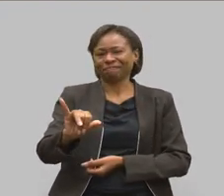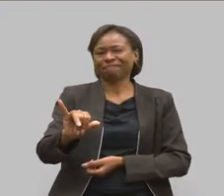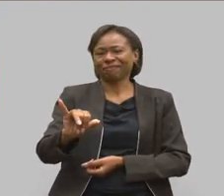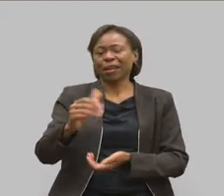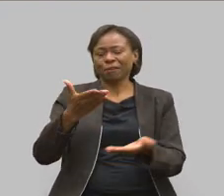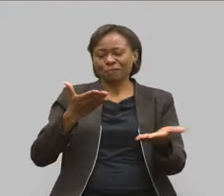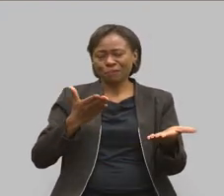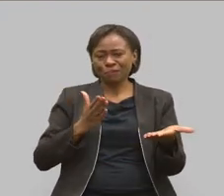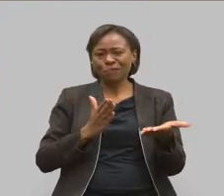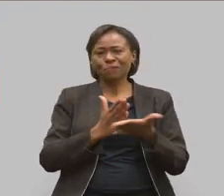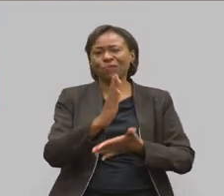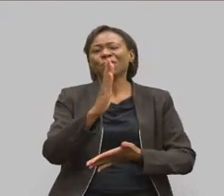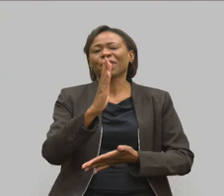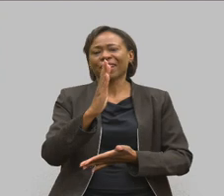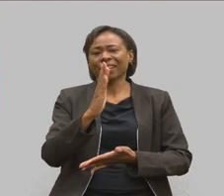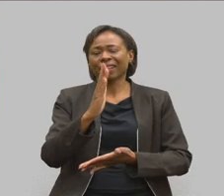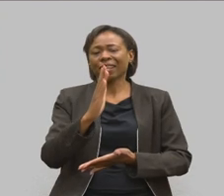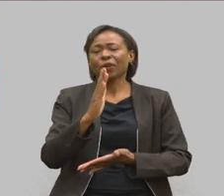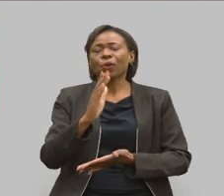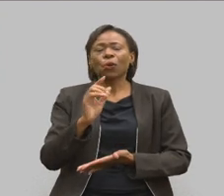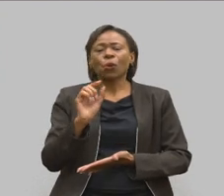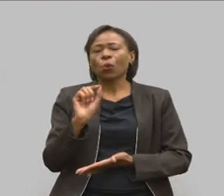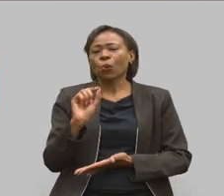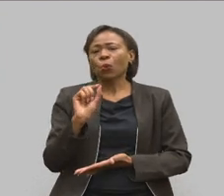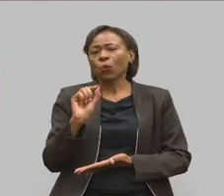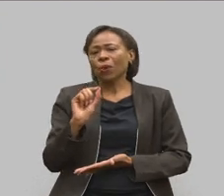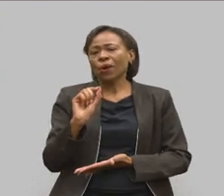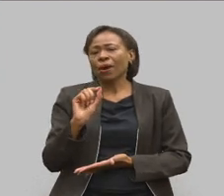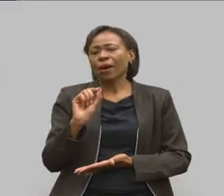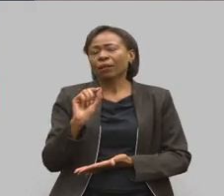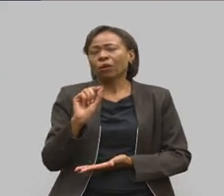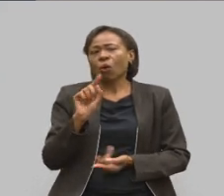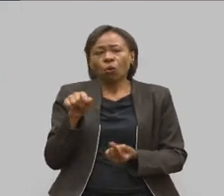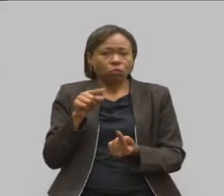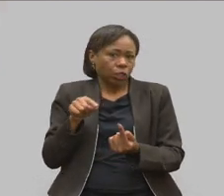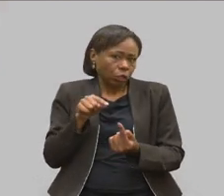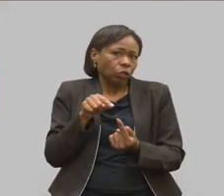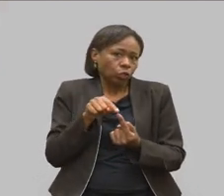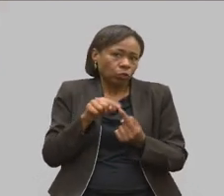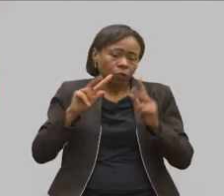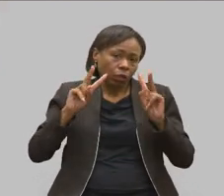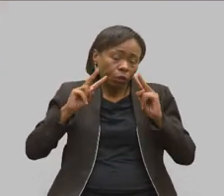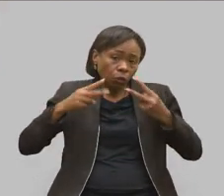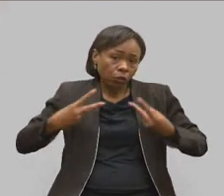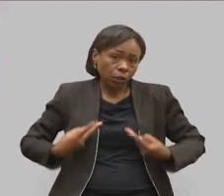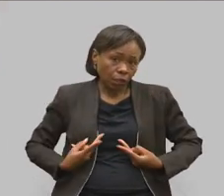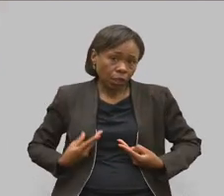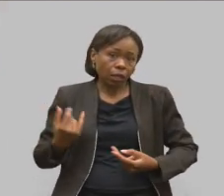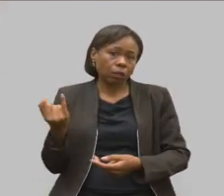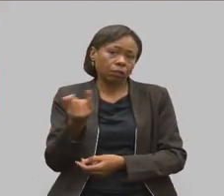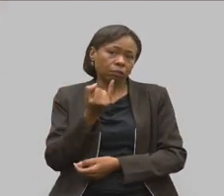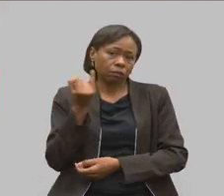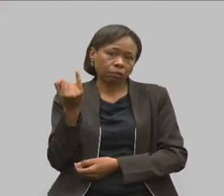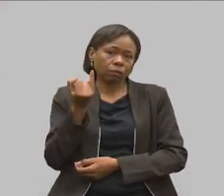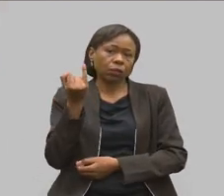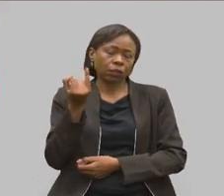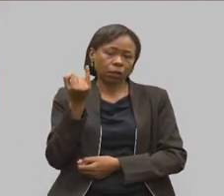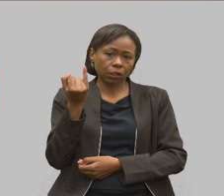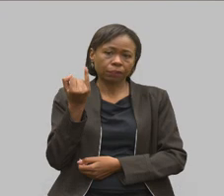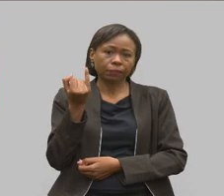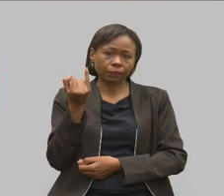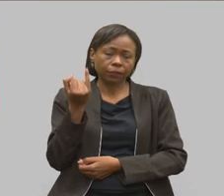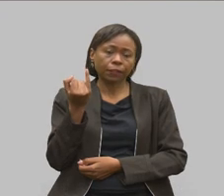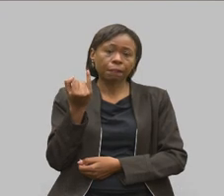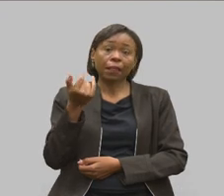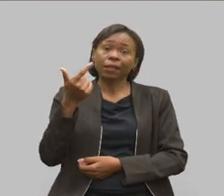aprovar algo que vem com o intuito de reconhecer a ância E